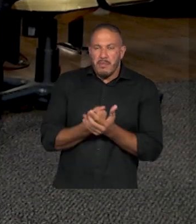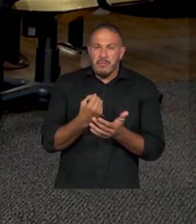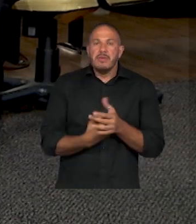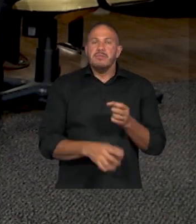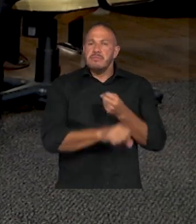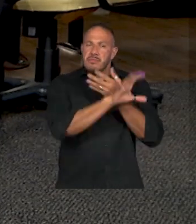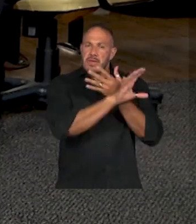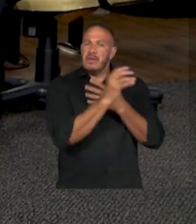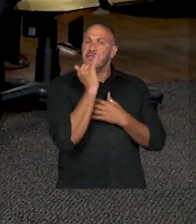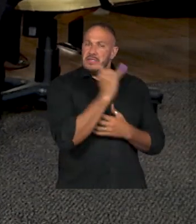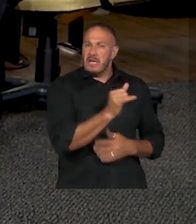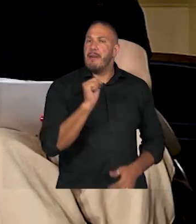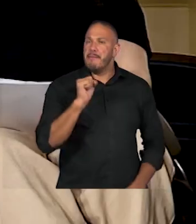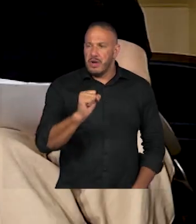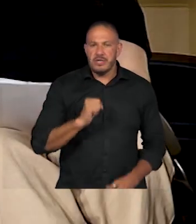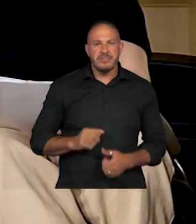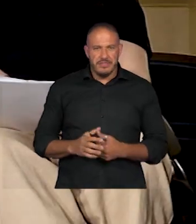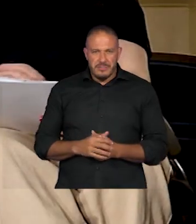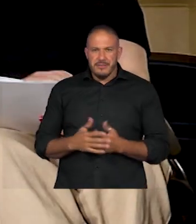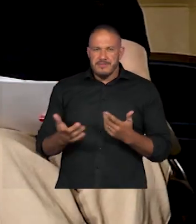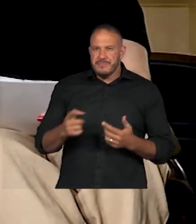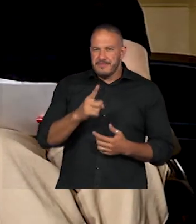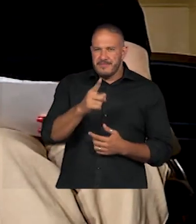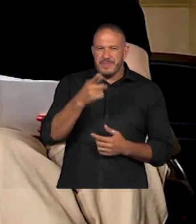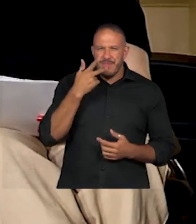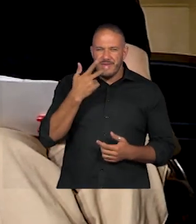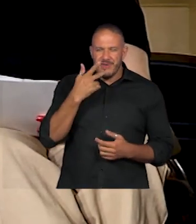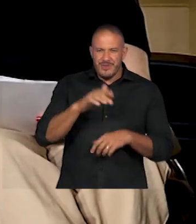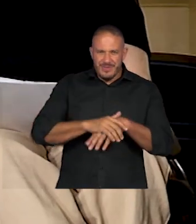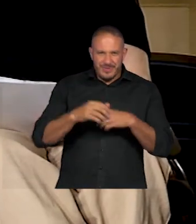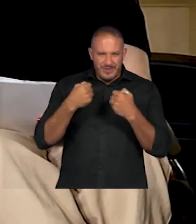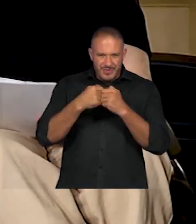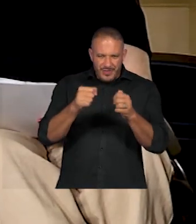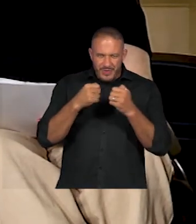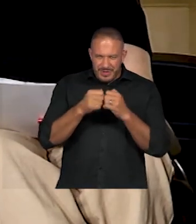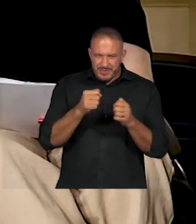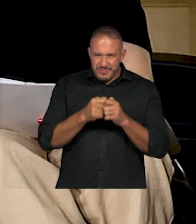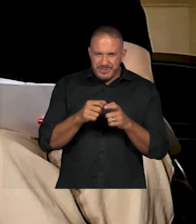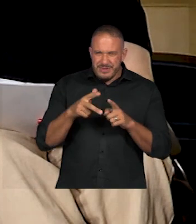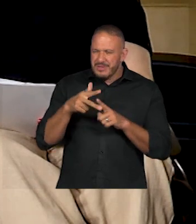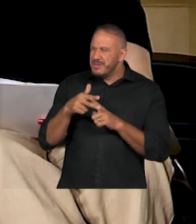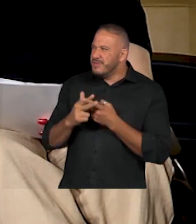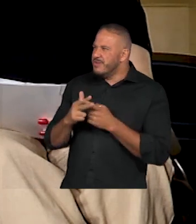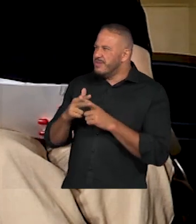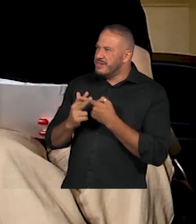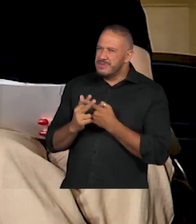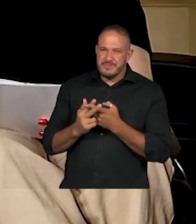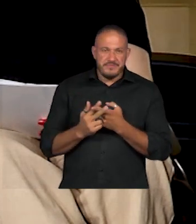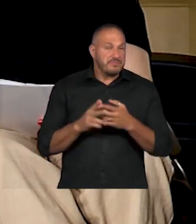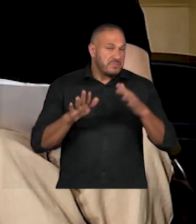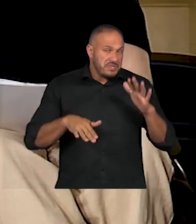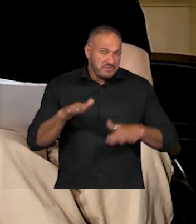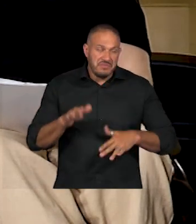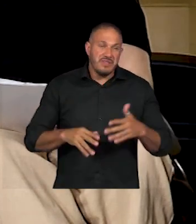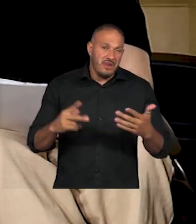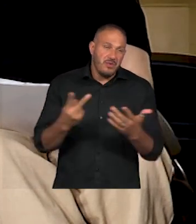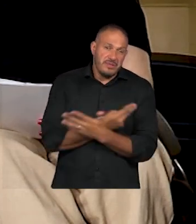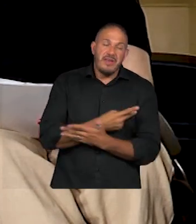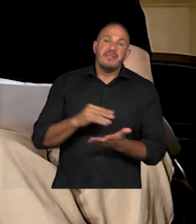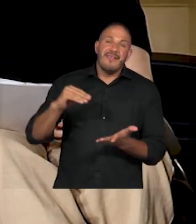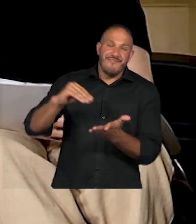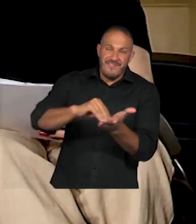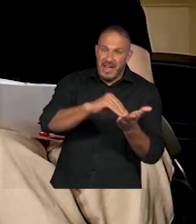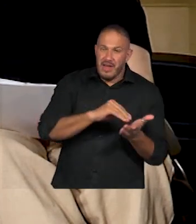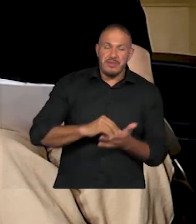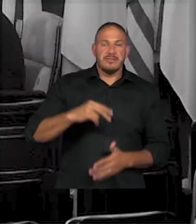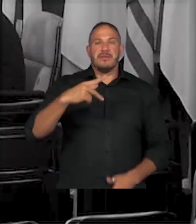Na parte do ônibus lá que você falou de concertos, às vezes tem falta de peça,